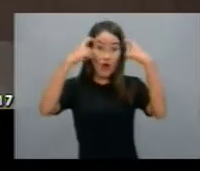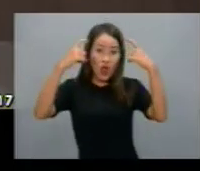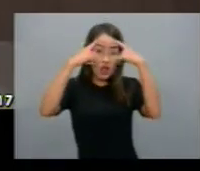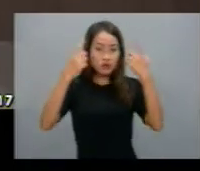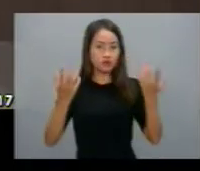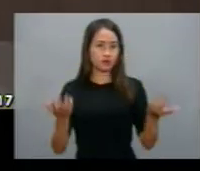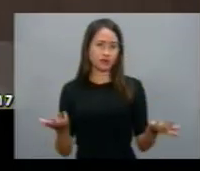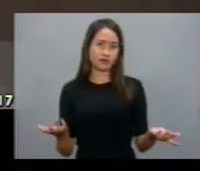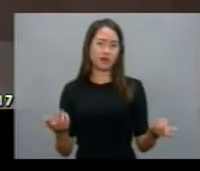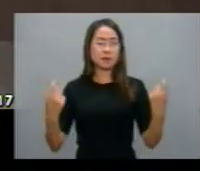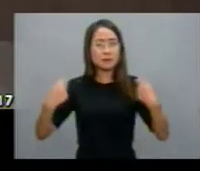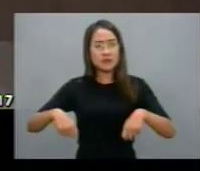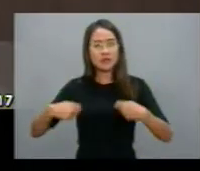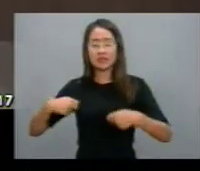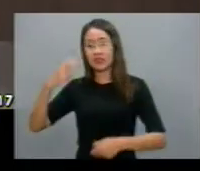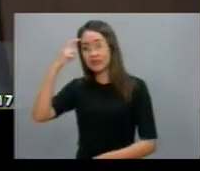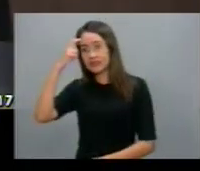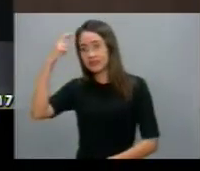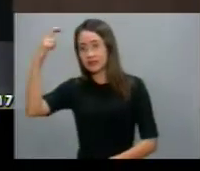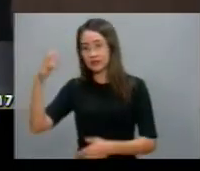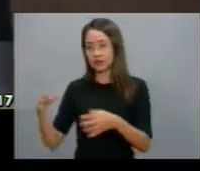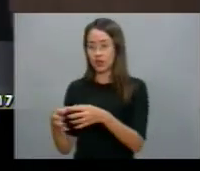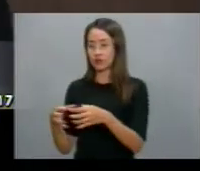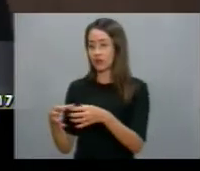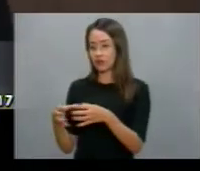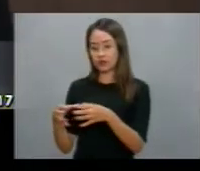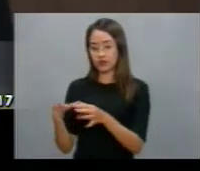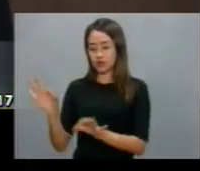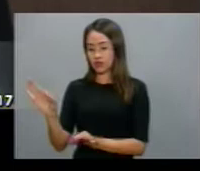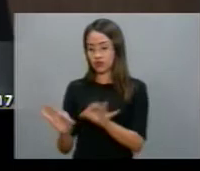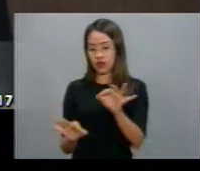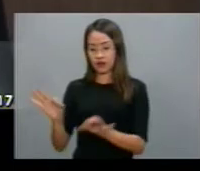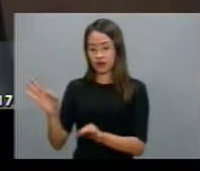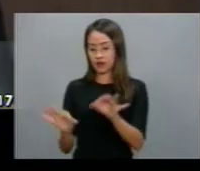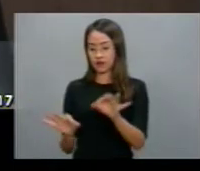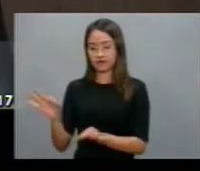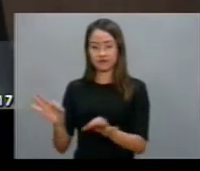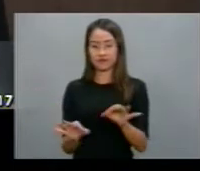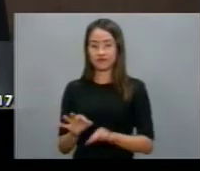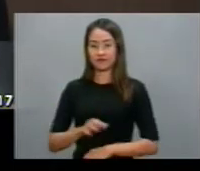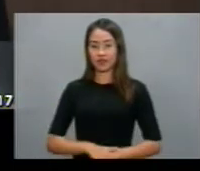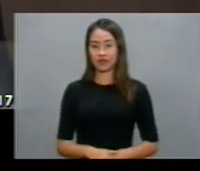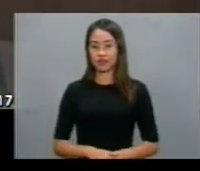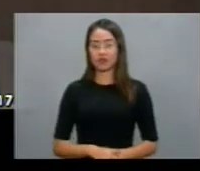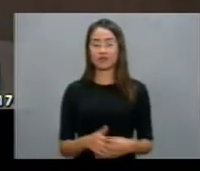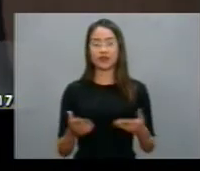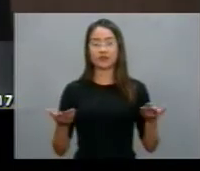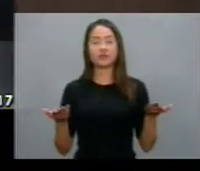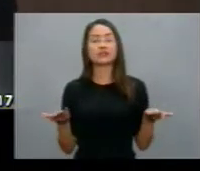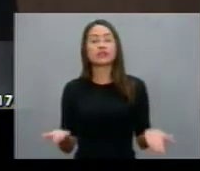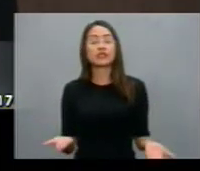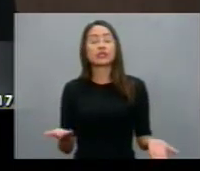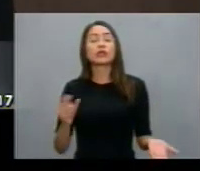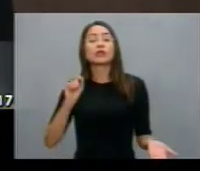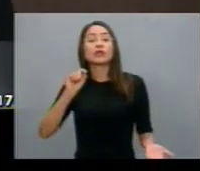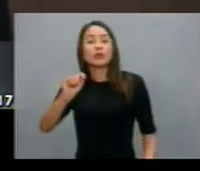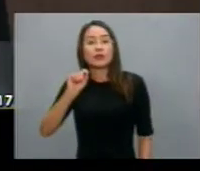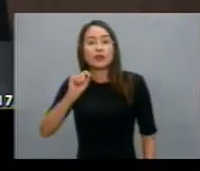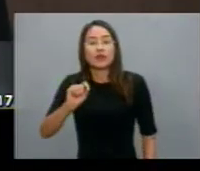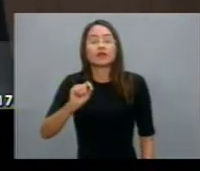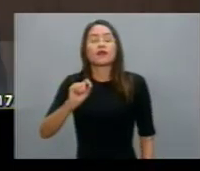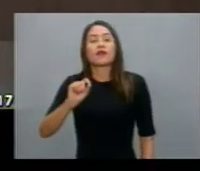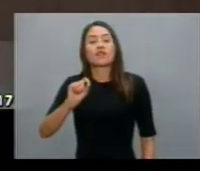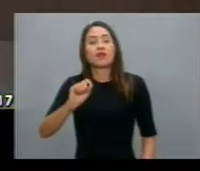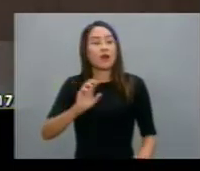articulação fina, inteligente, entre a Secretaria de Justiça, a Administração Penitenciária, que, ao realizar